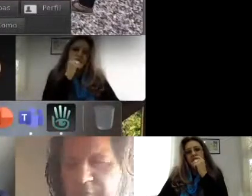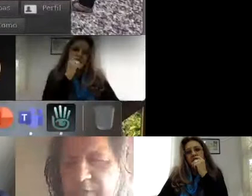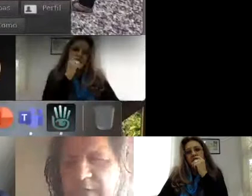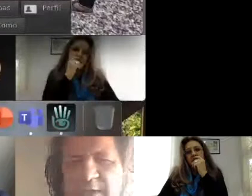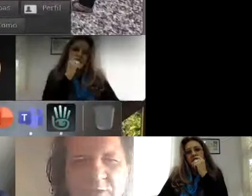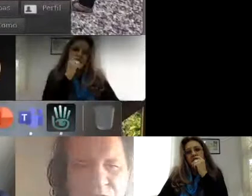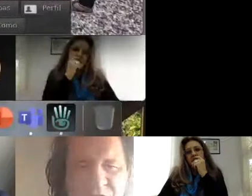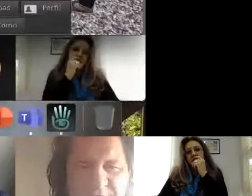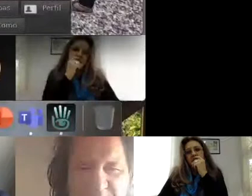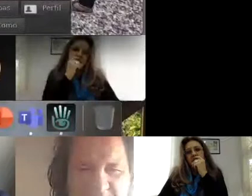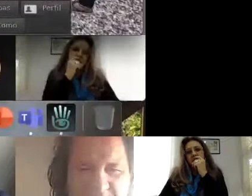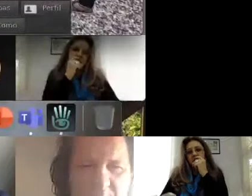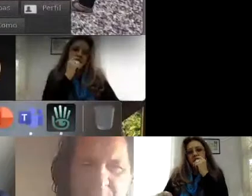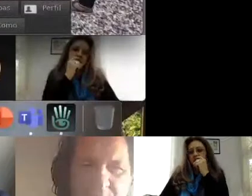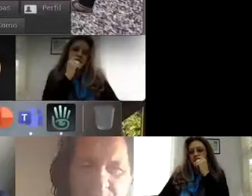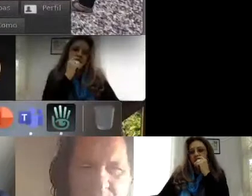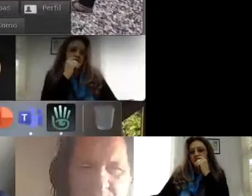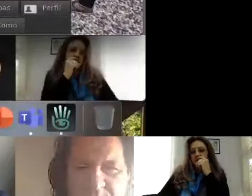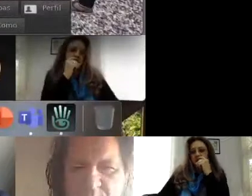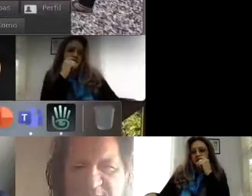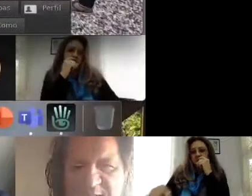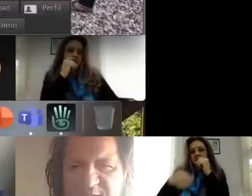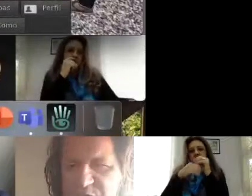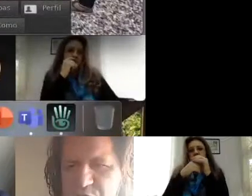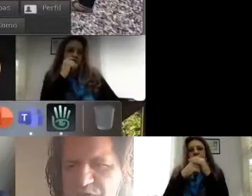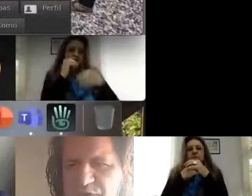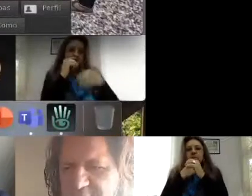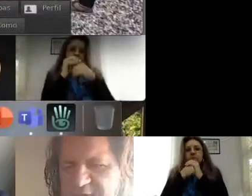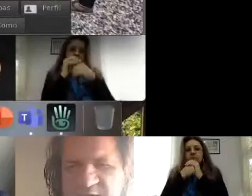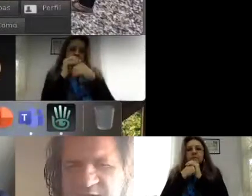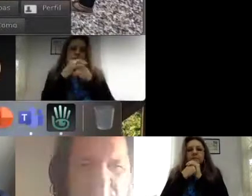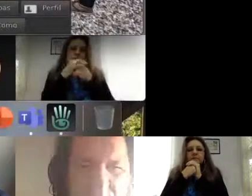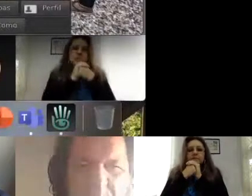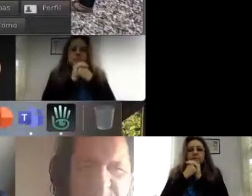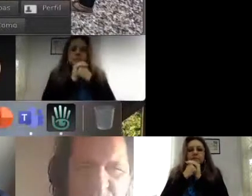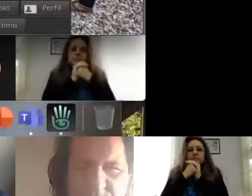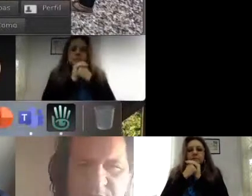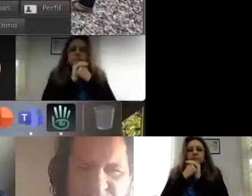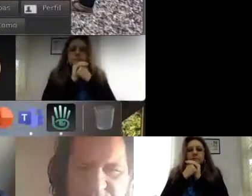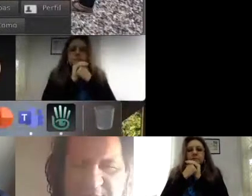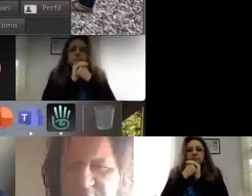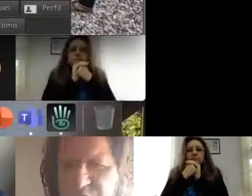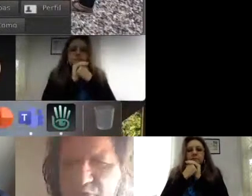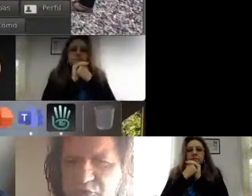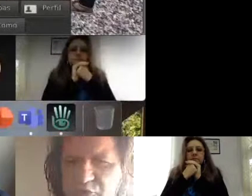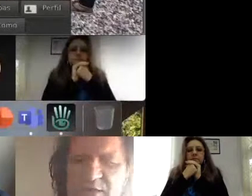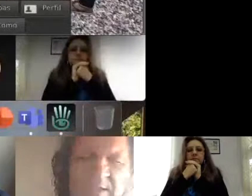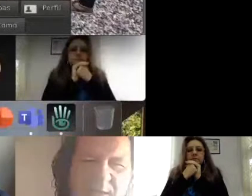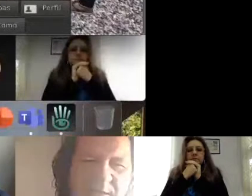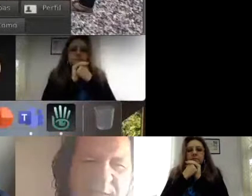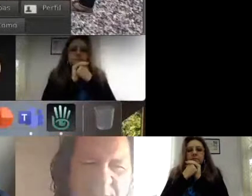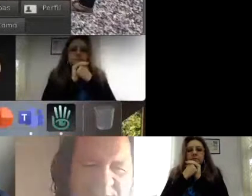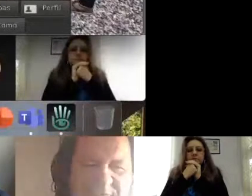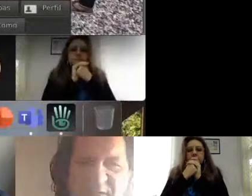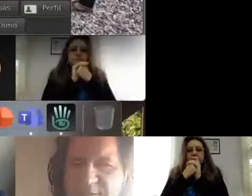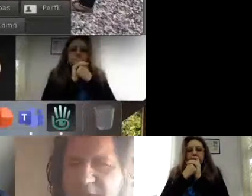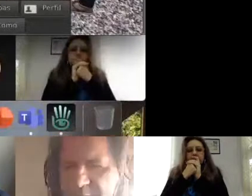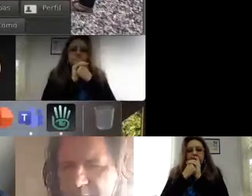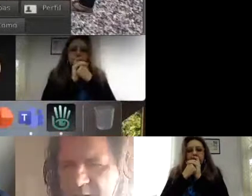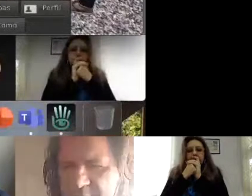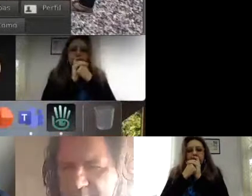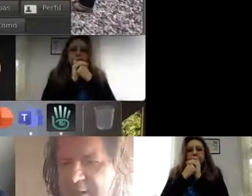vírus. Ao definir ator social, os manuais de sociologia se desdobram nas obras dos clássicos da sociologia, da